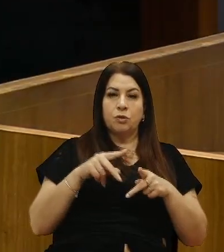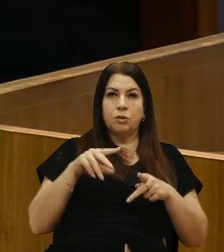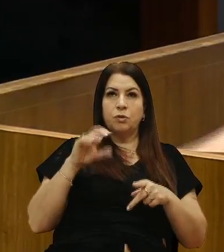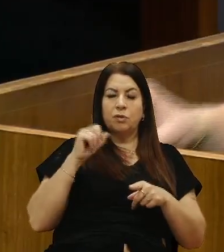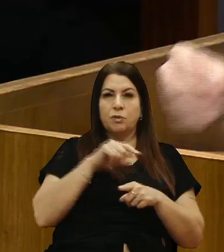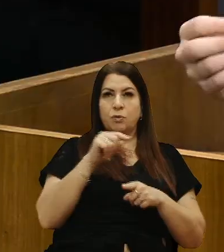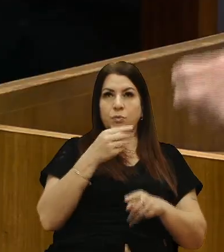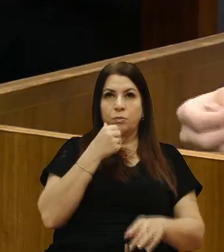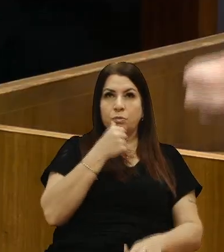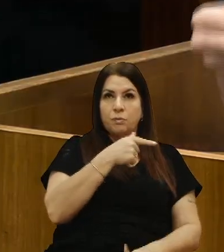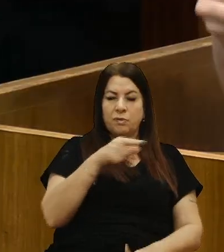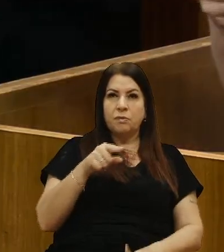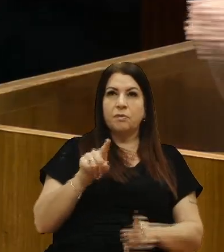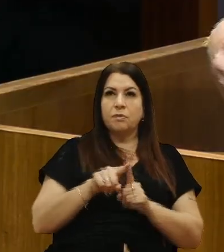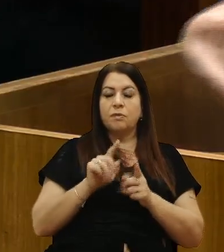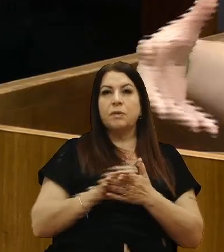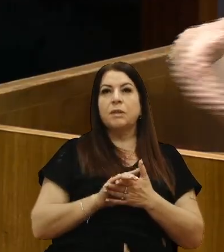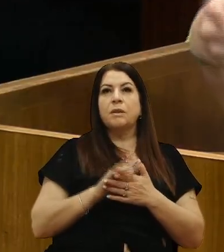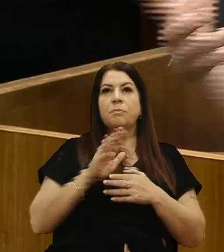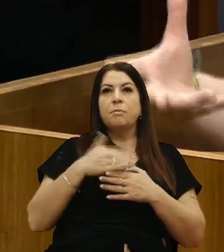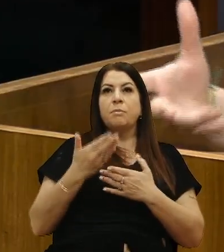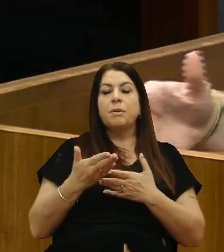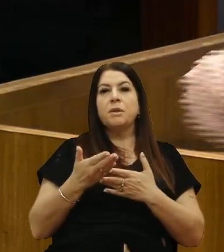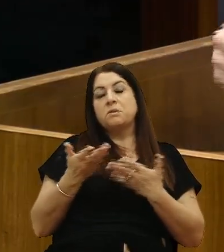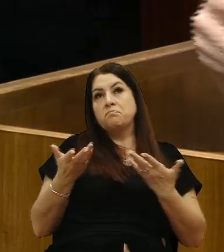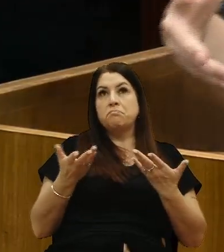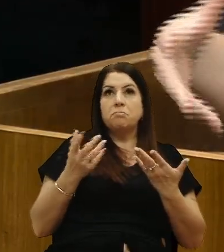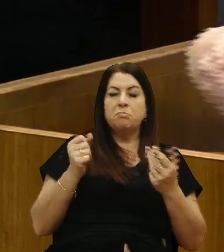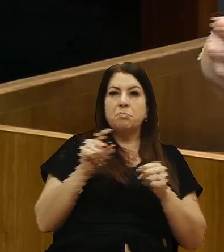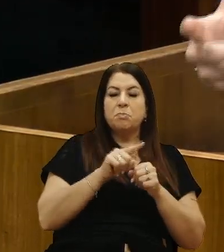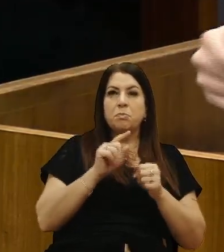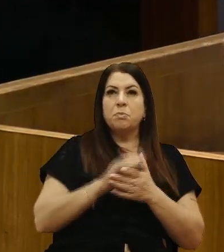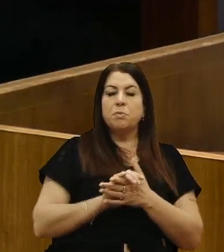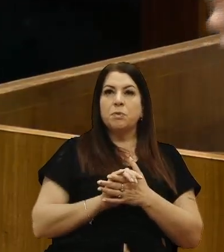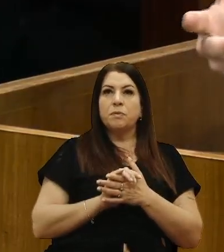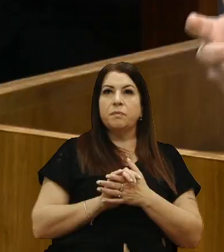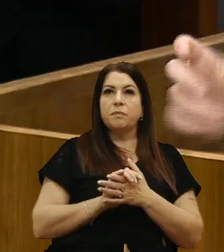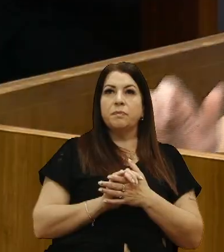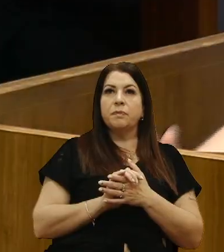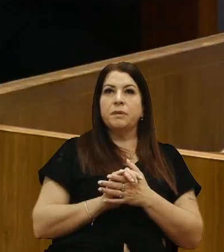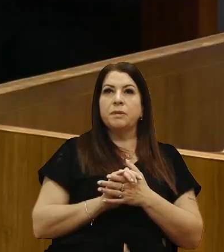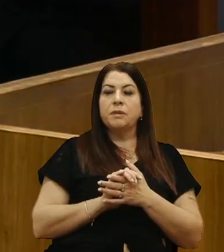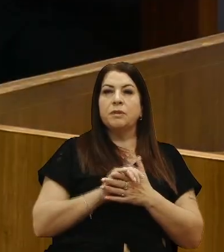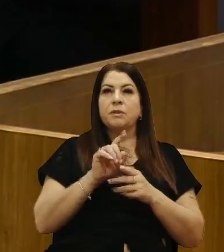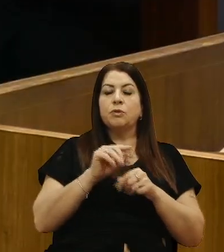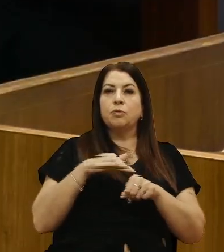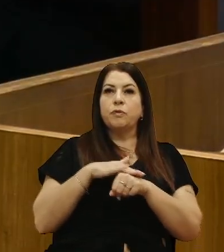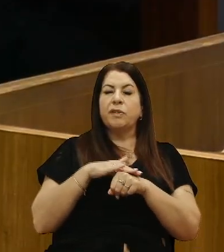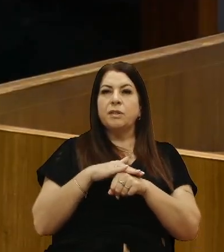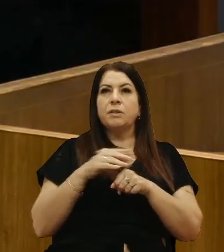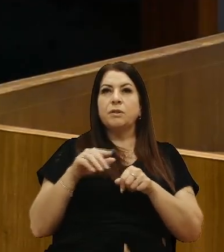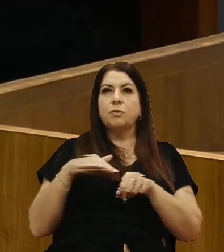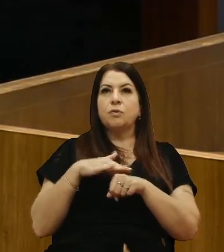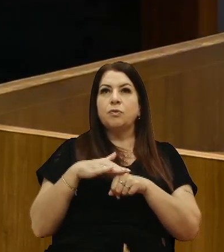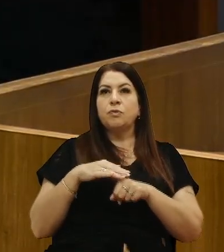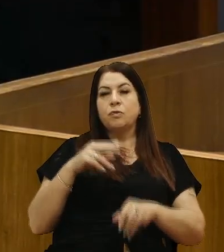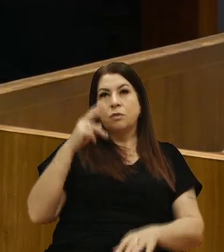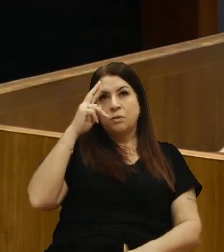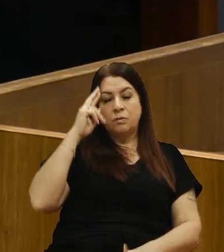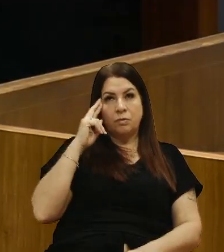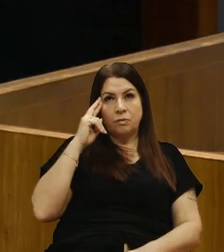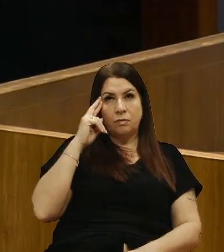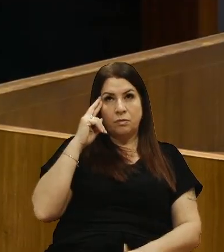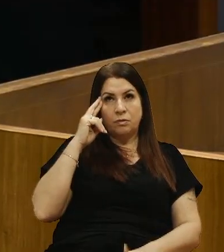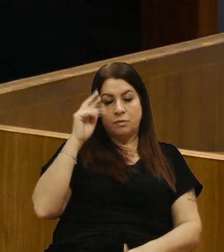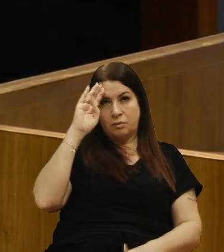e vereadoras. Então, por mais que daqui a pouco possamos discordar de algum elemento e dialogar com o vereador Rafael Bueno,